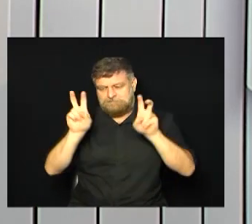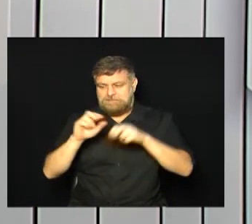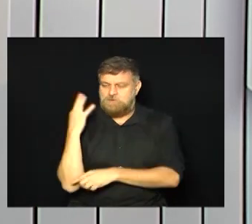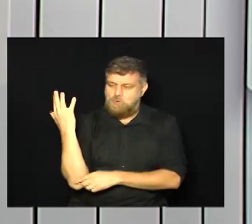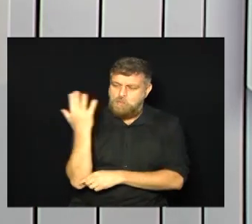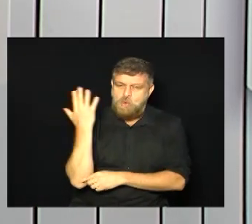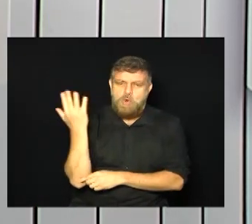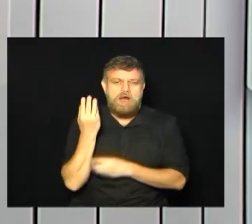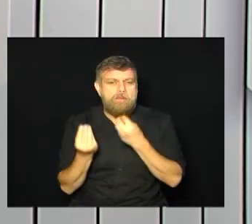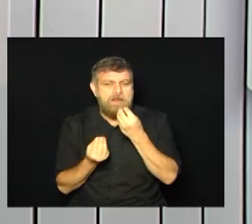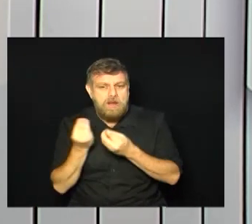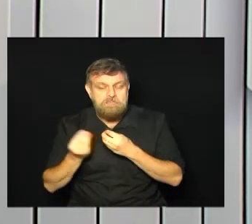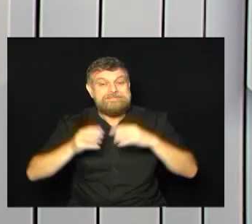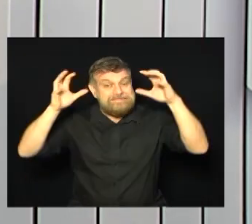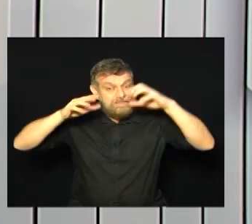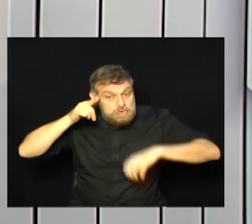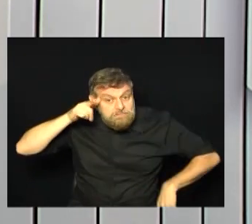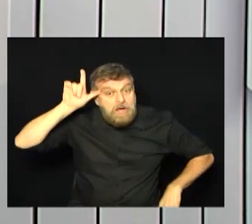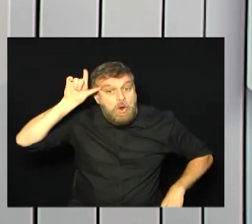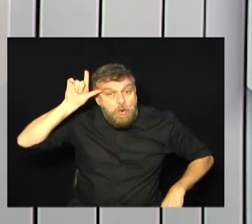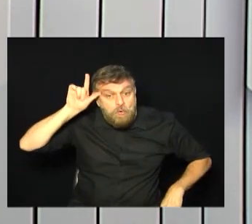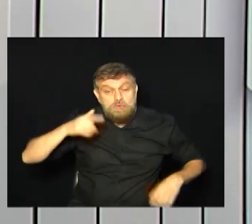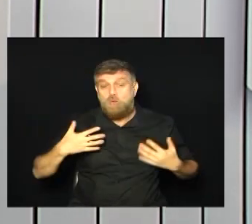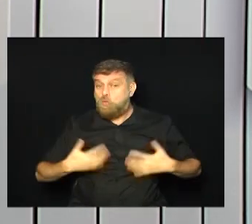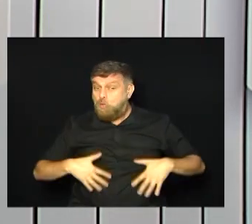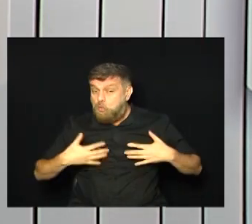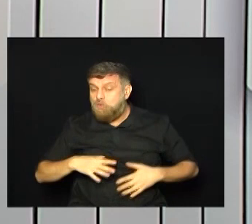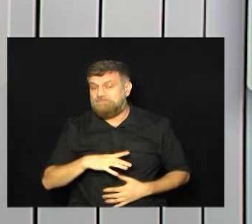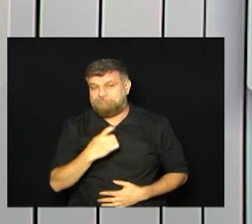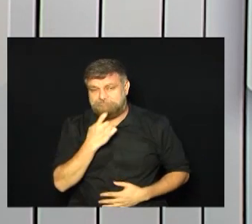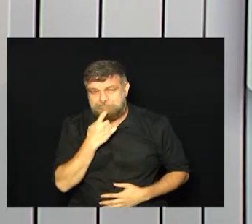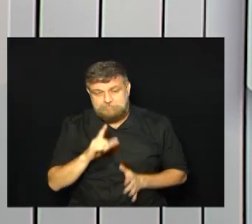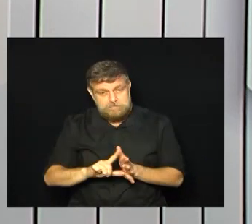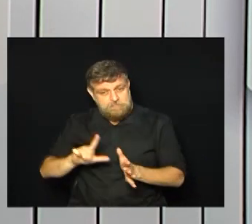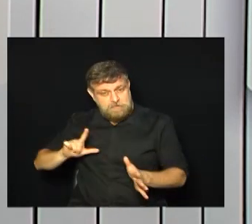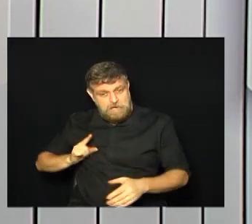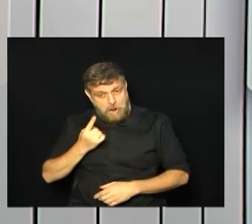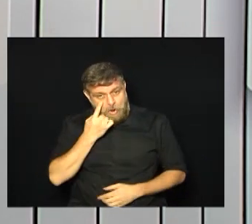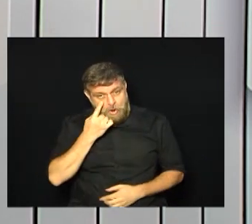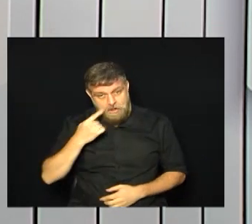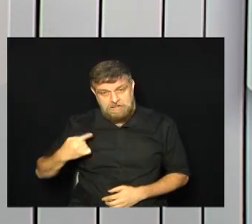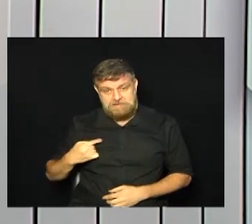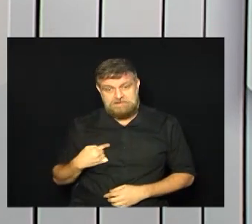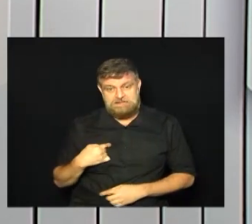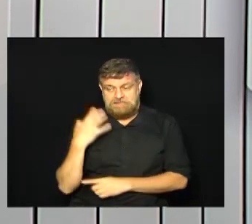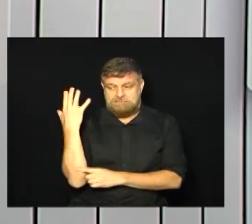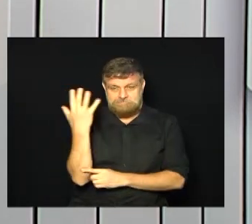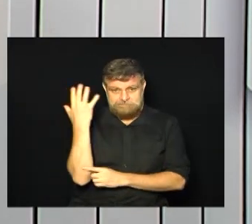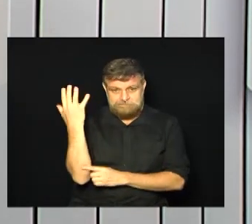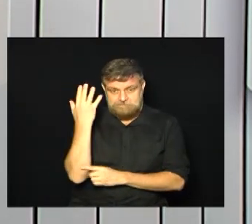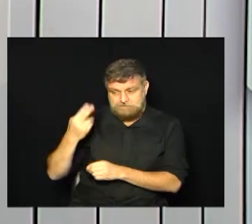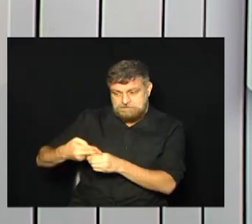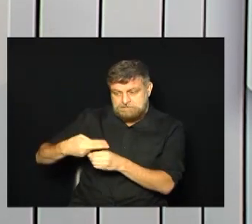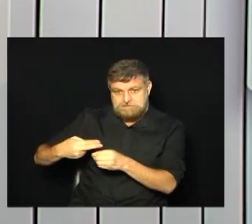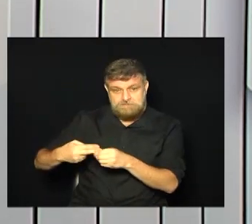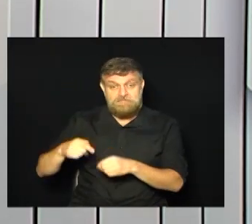do tempo, repercutir a chuva de ontem aqui na cidade de Campinas. Mas antes, olha só, o Ceprocamp, o Centro de